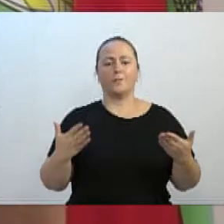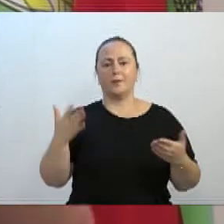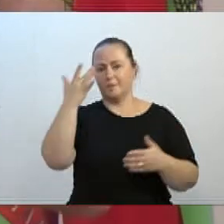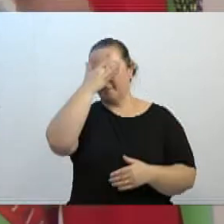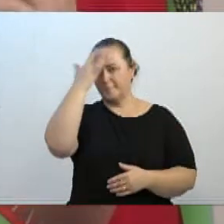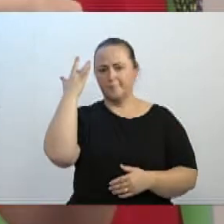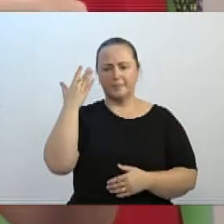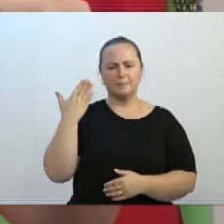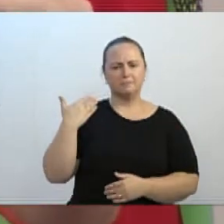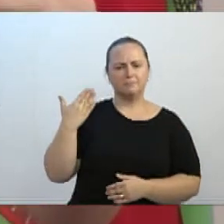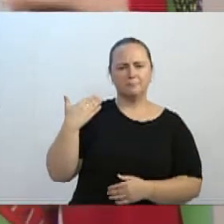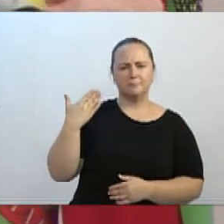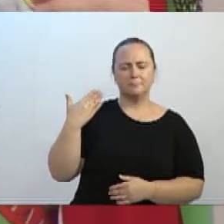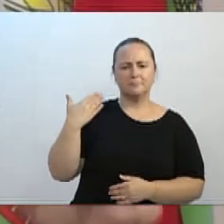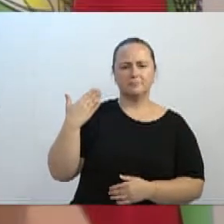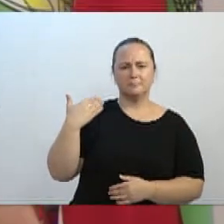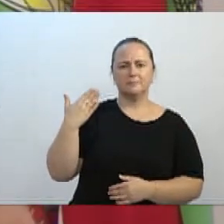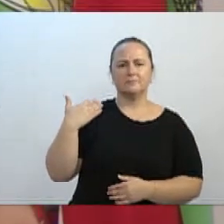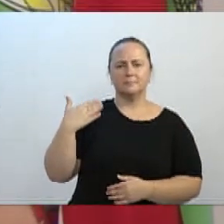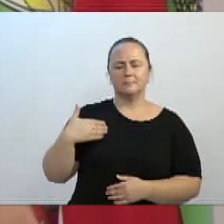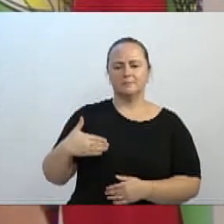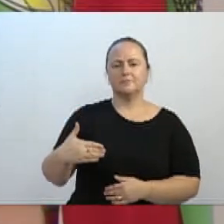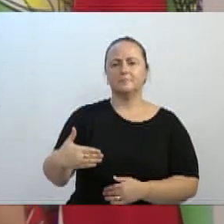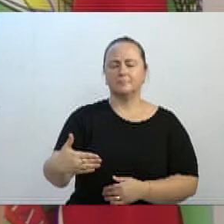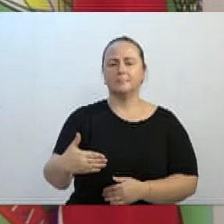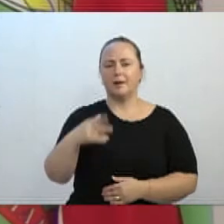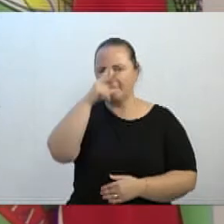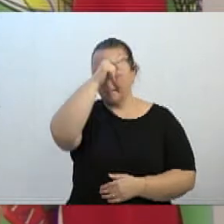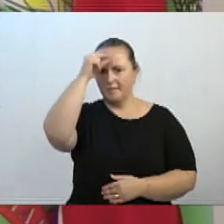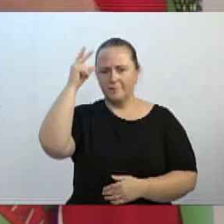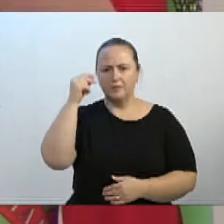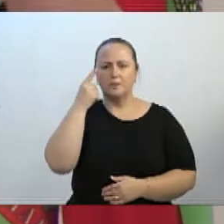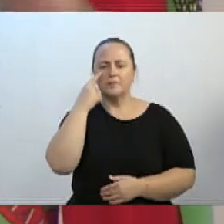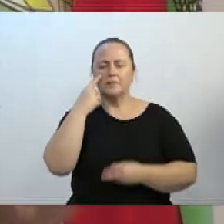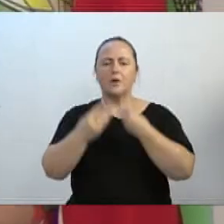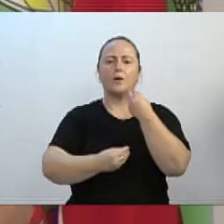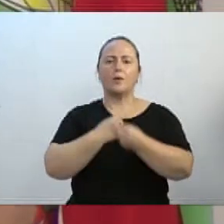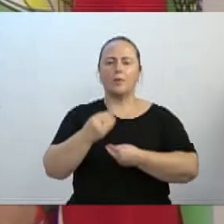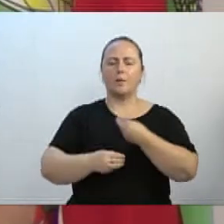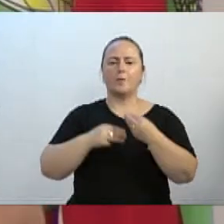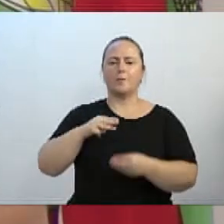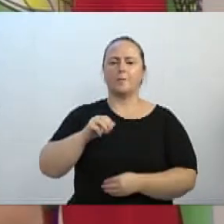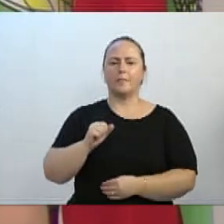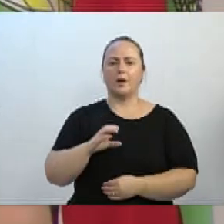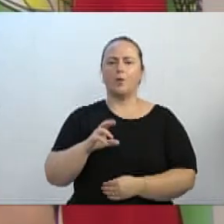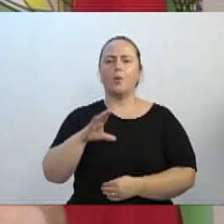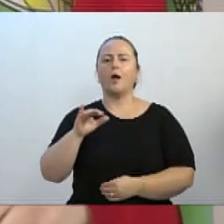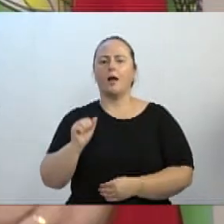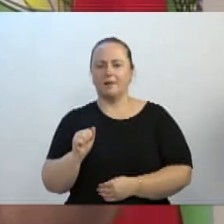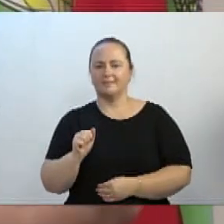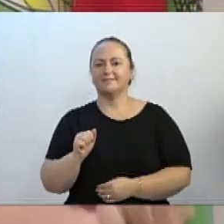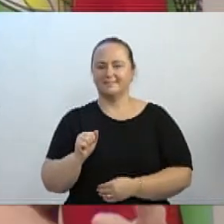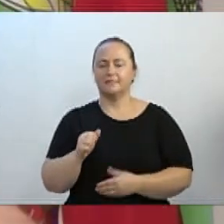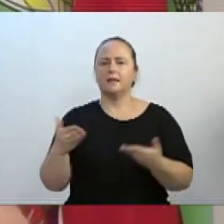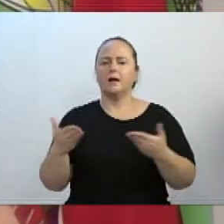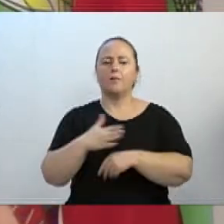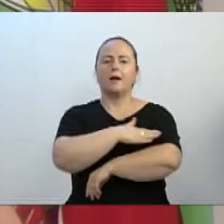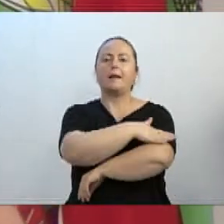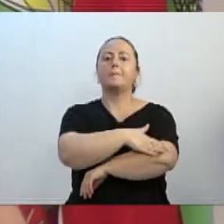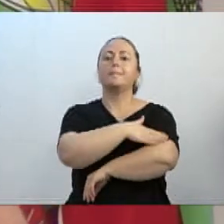tempo atrás, estavam frequentando a prefeitura para bater foto da Macuca em mau estado de conservação, e agora a gente vai ter uma